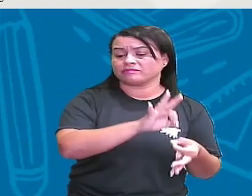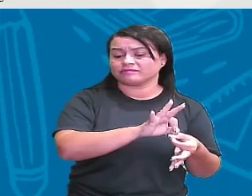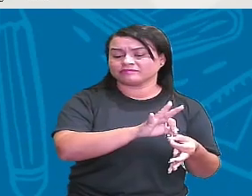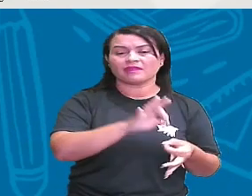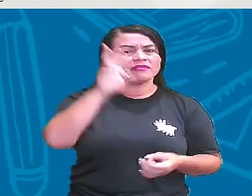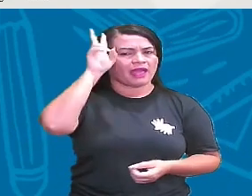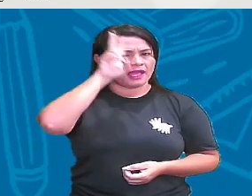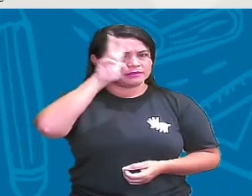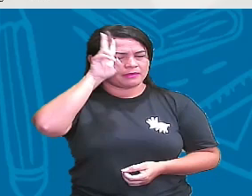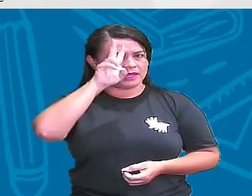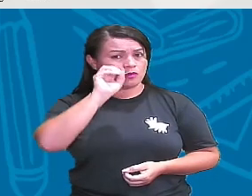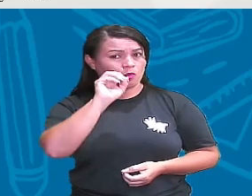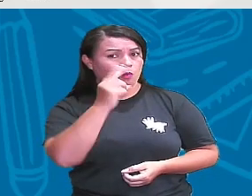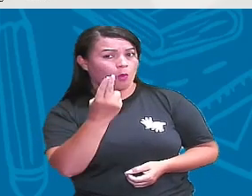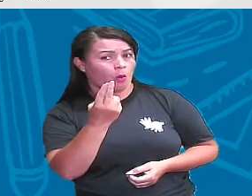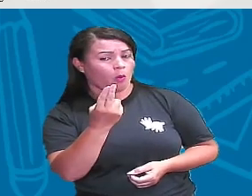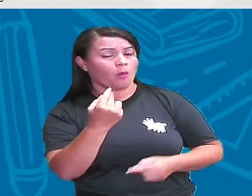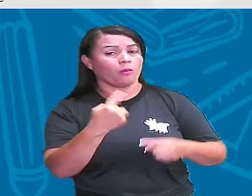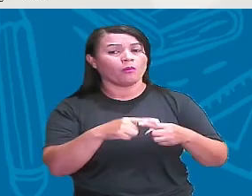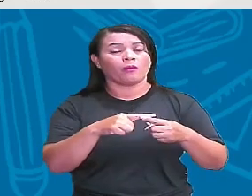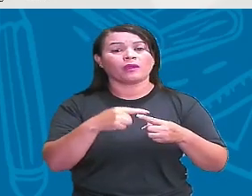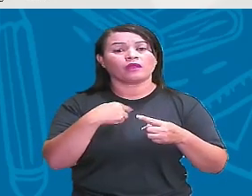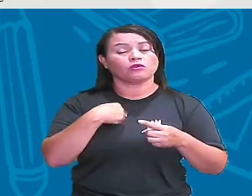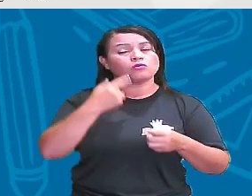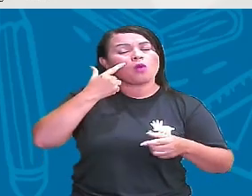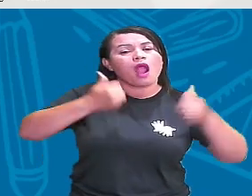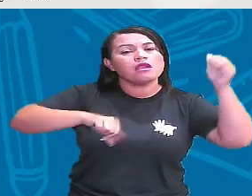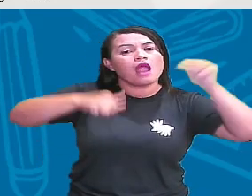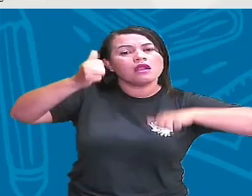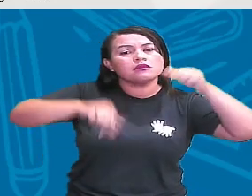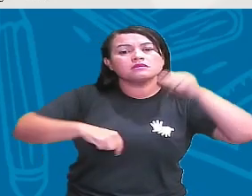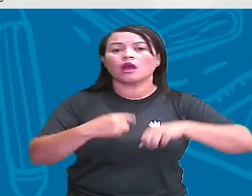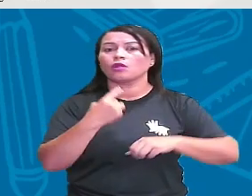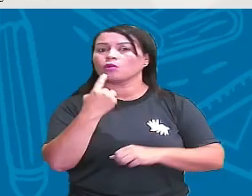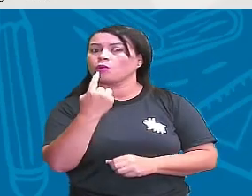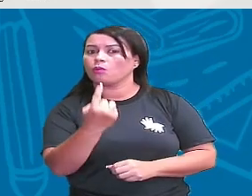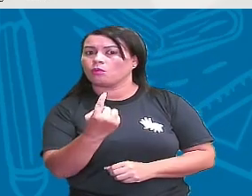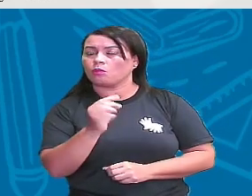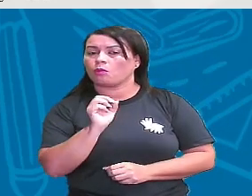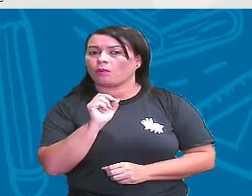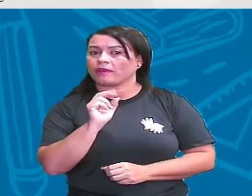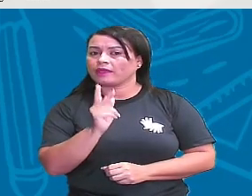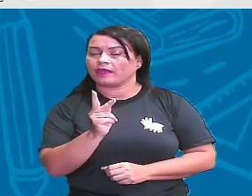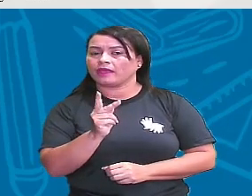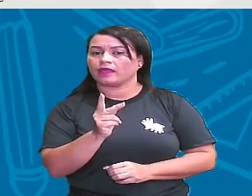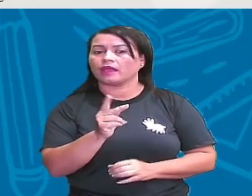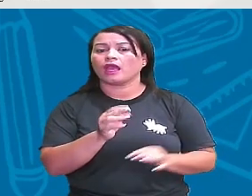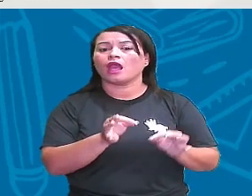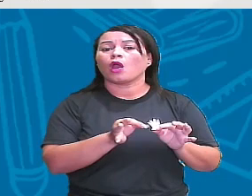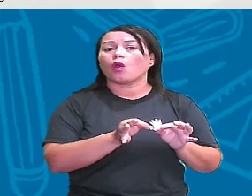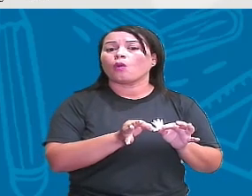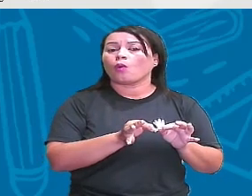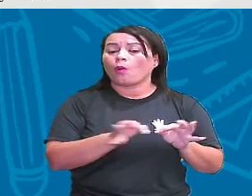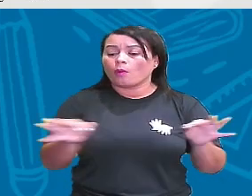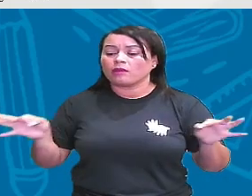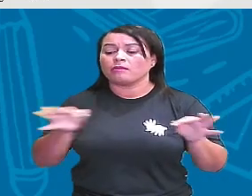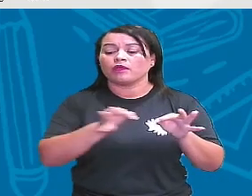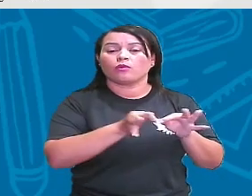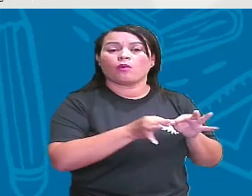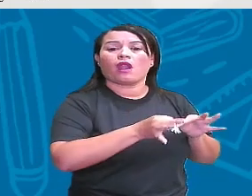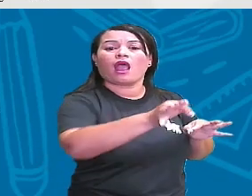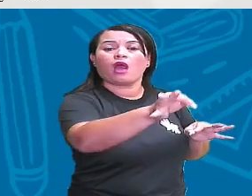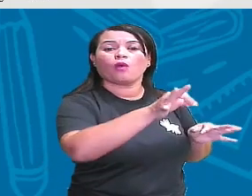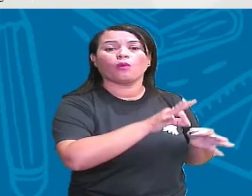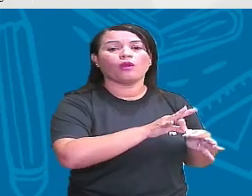nessa palavrinha aí, ou, porque eu estou analisando apenas uma situação, tá? Comprimento, ou